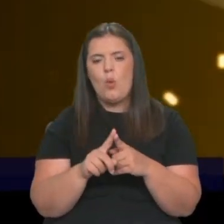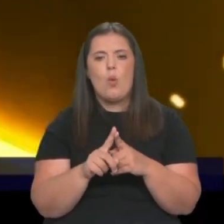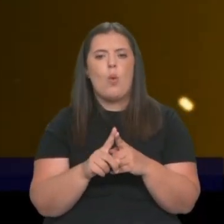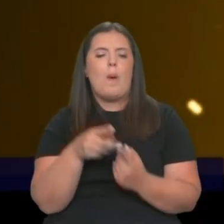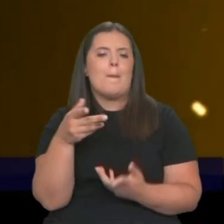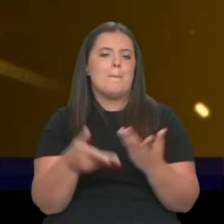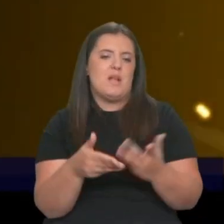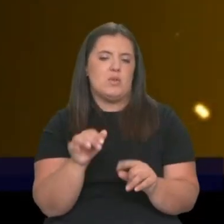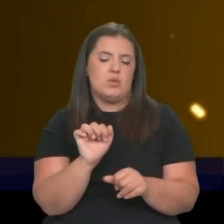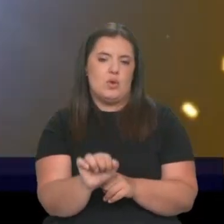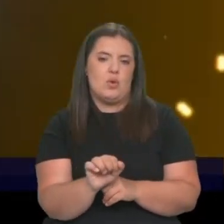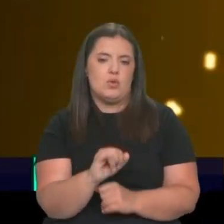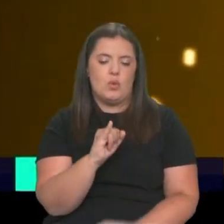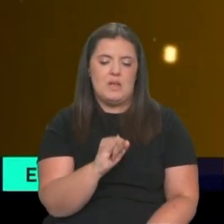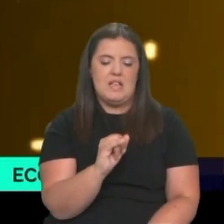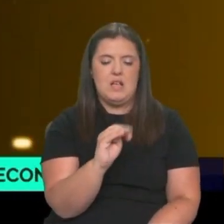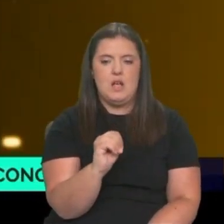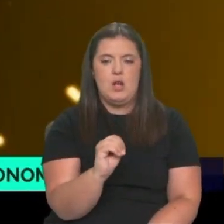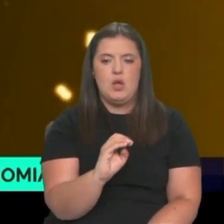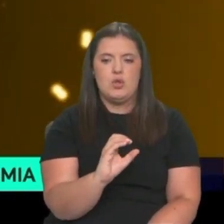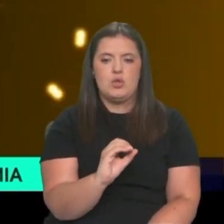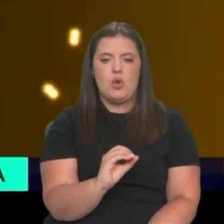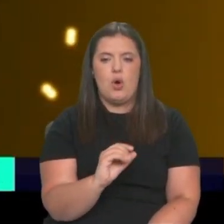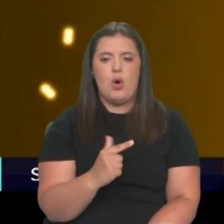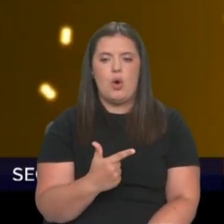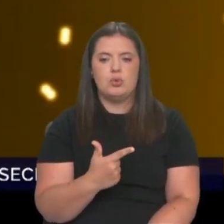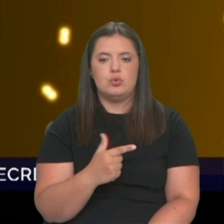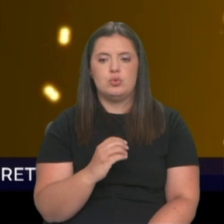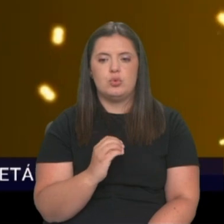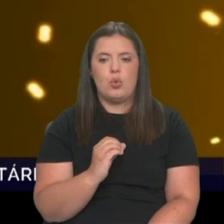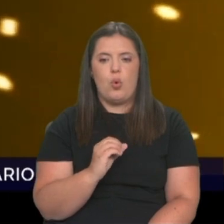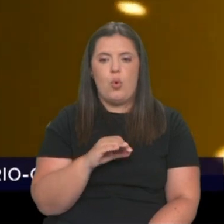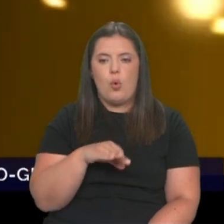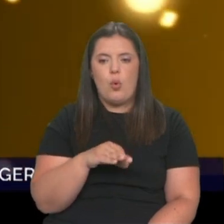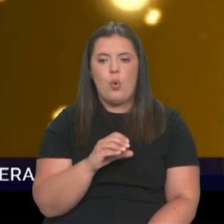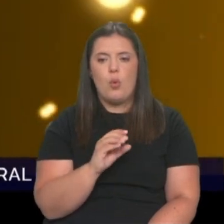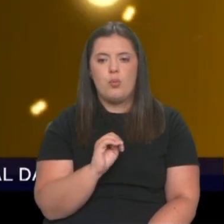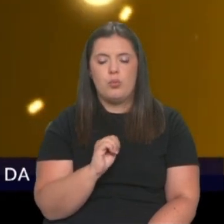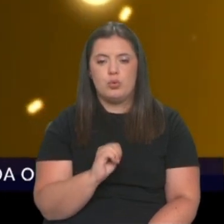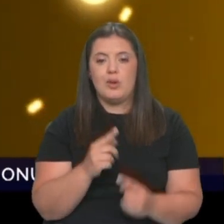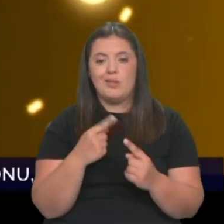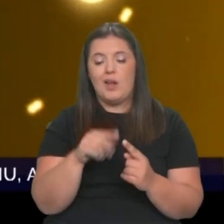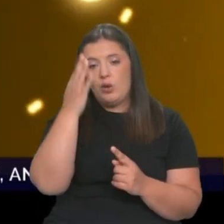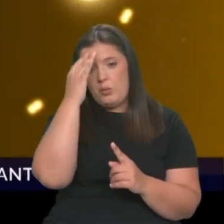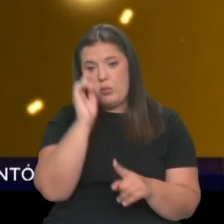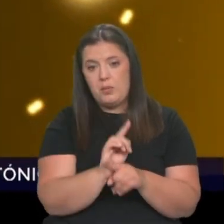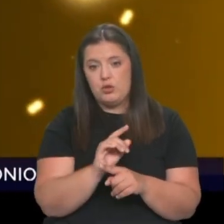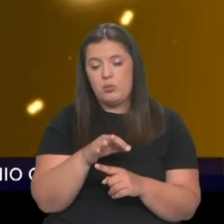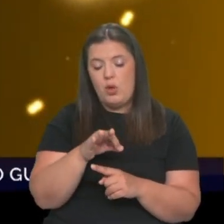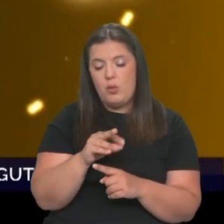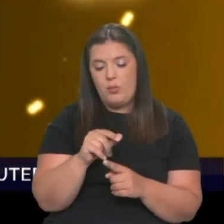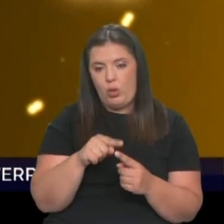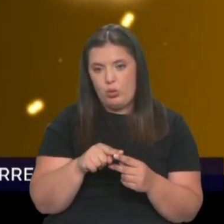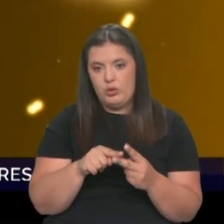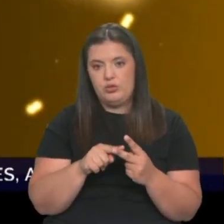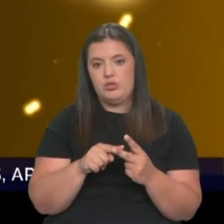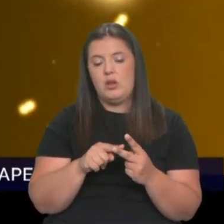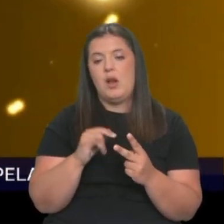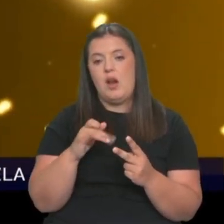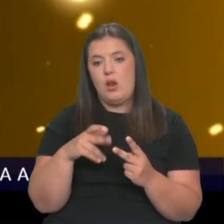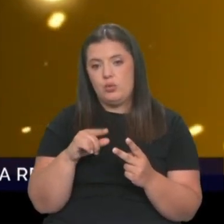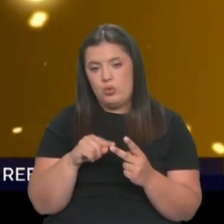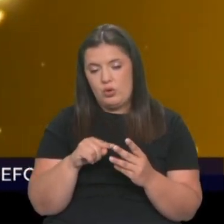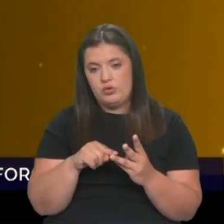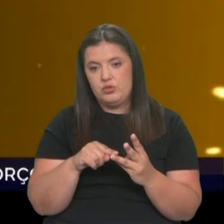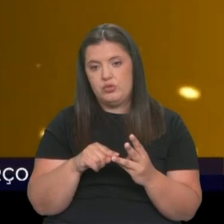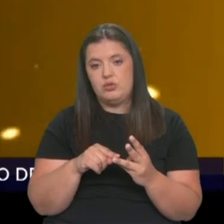peso. São os chamados isótopos. Tem o mesmo número de eletrões, o mesmo número de prótons, o número de neutrões no seu núcleo é que difere. Há o carbono 12